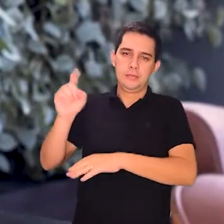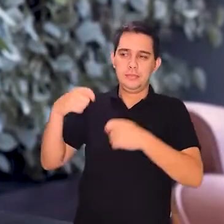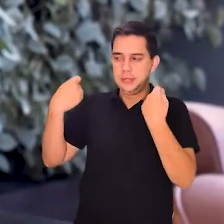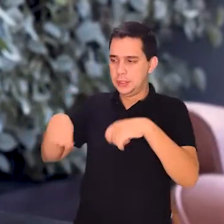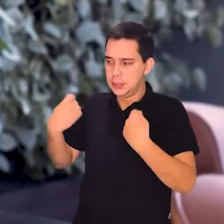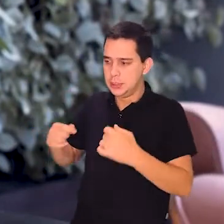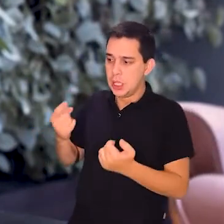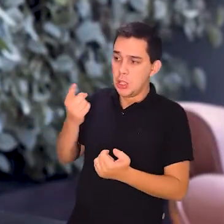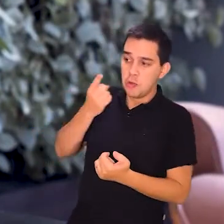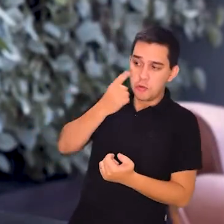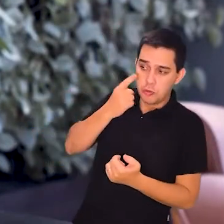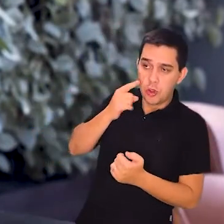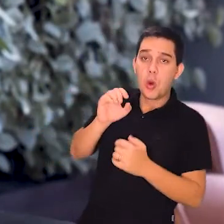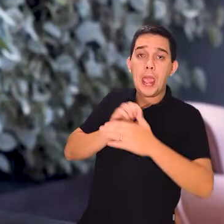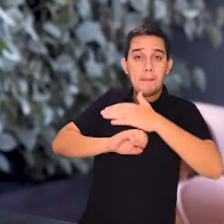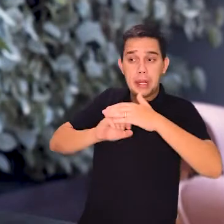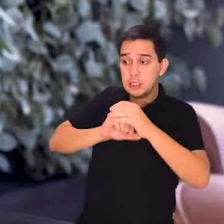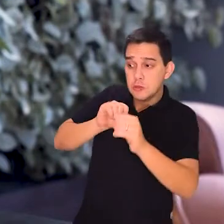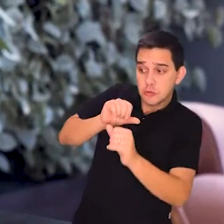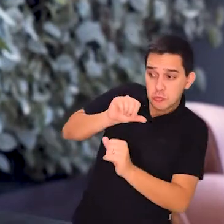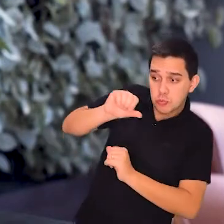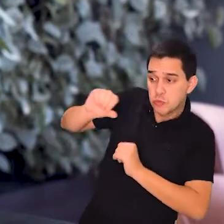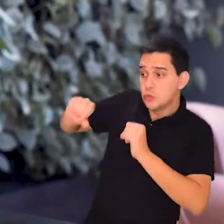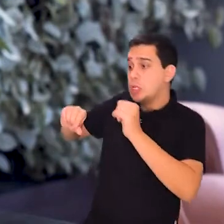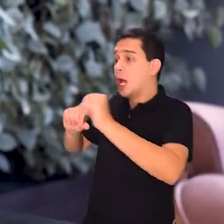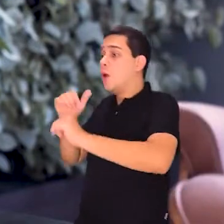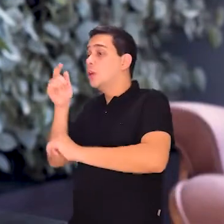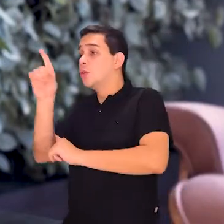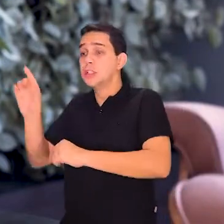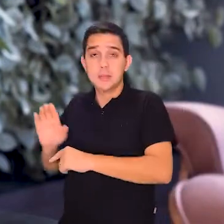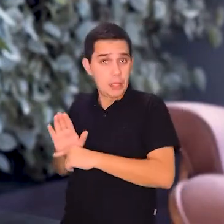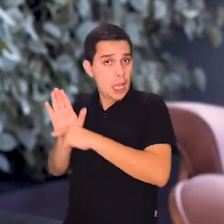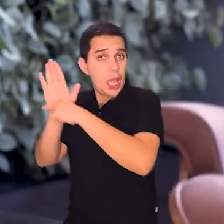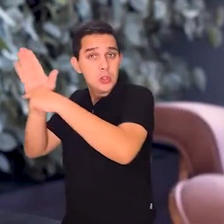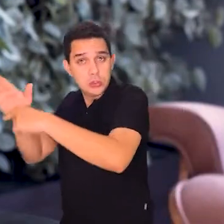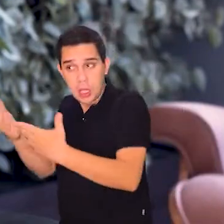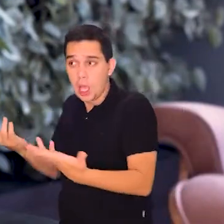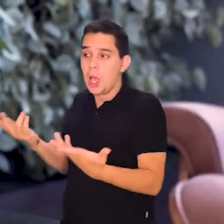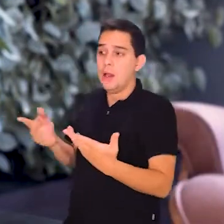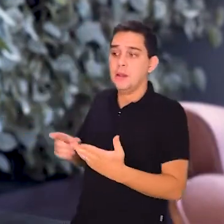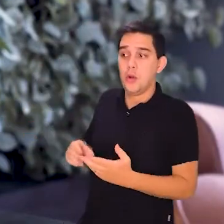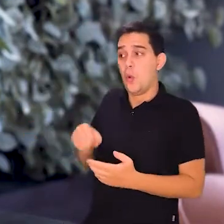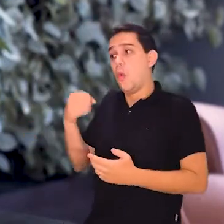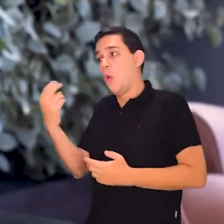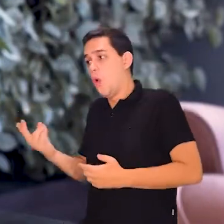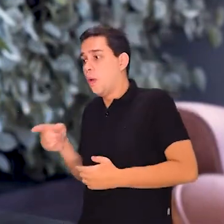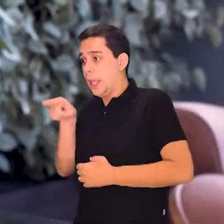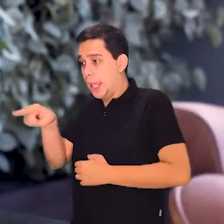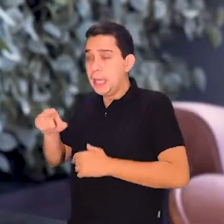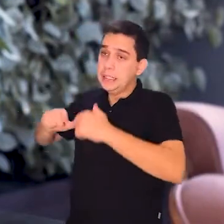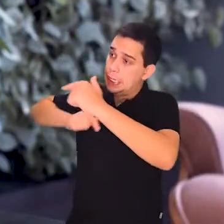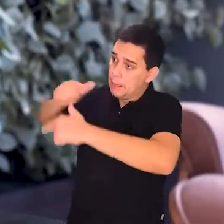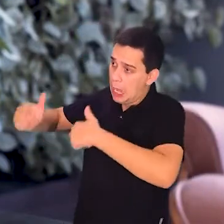Então, viabilizasse dentro da empresa uma outra forma desse